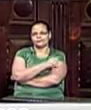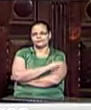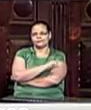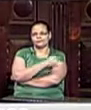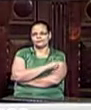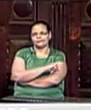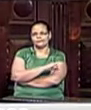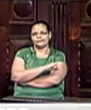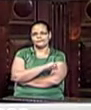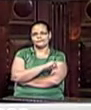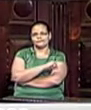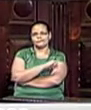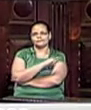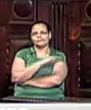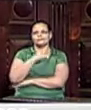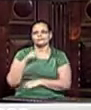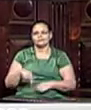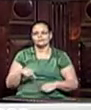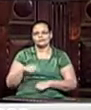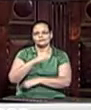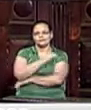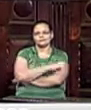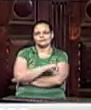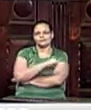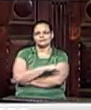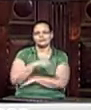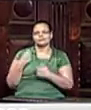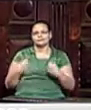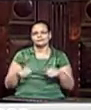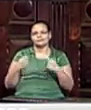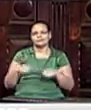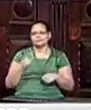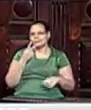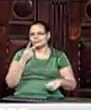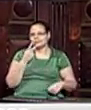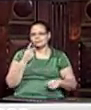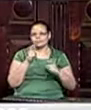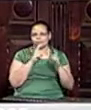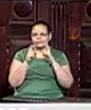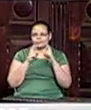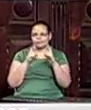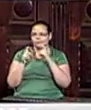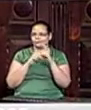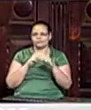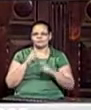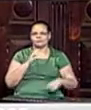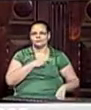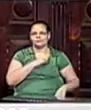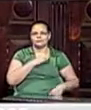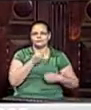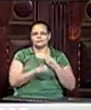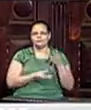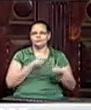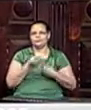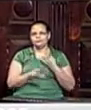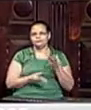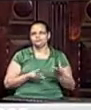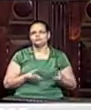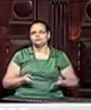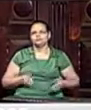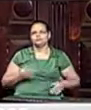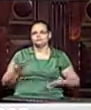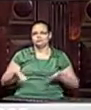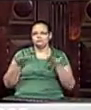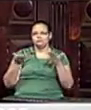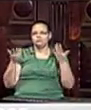refloresceram. Aqui no Rio de Janeiro, é preciso dizer, quando discutimos incentivos fiscais, o incentivo